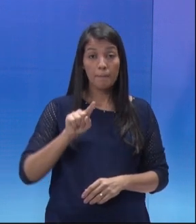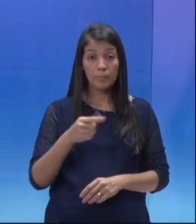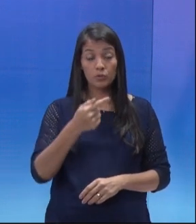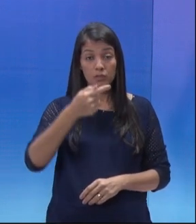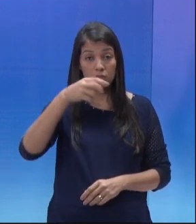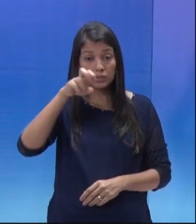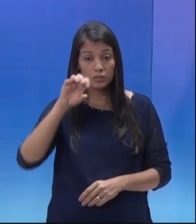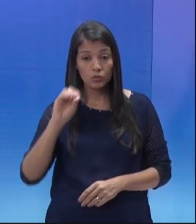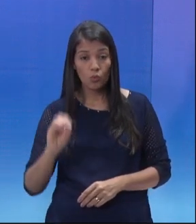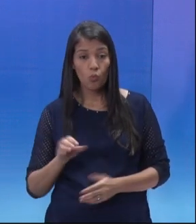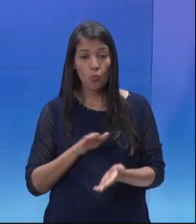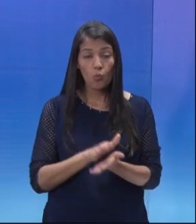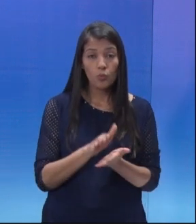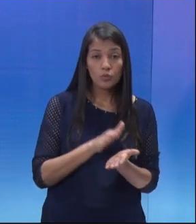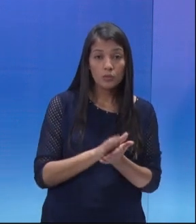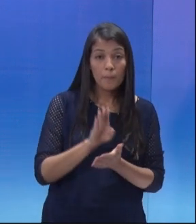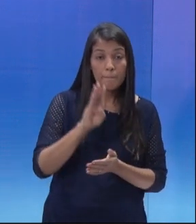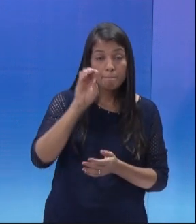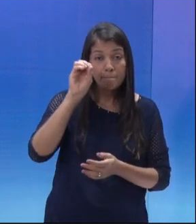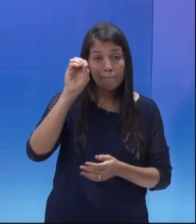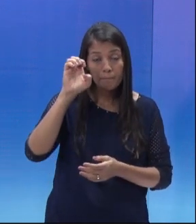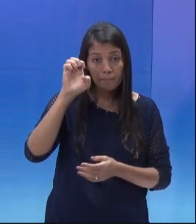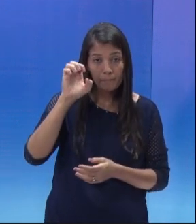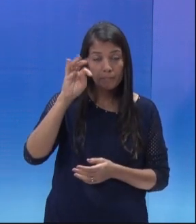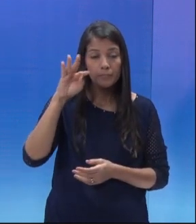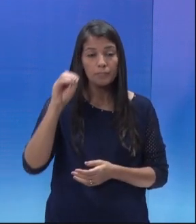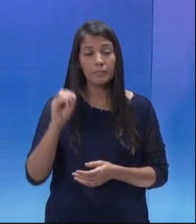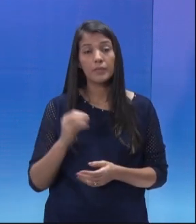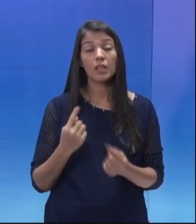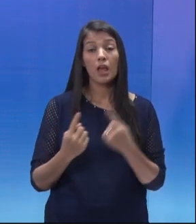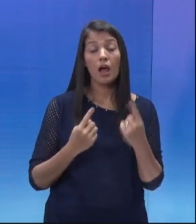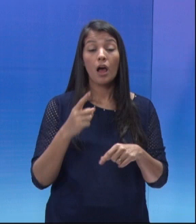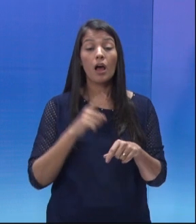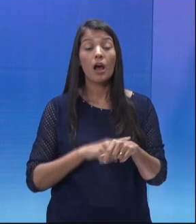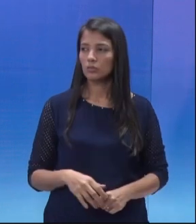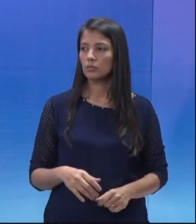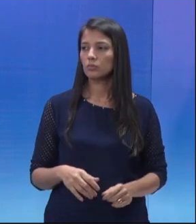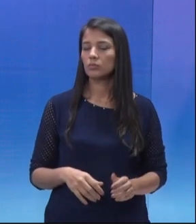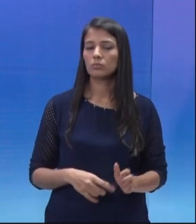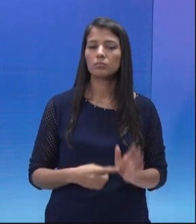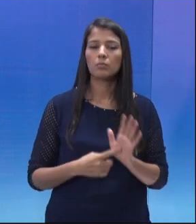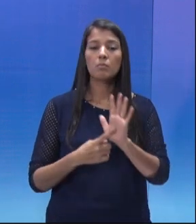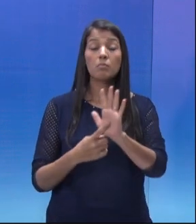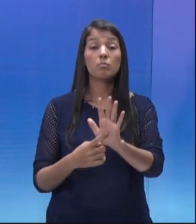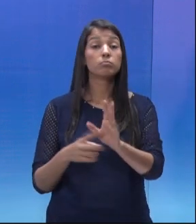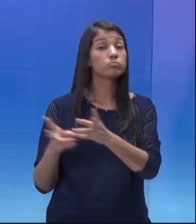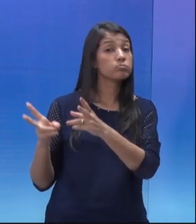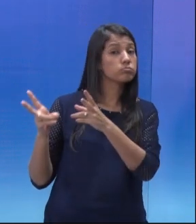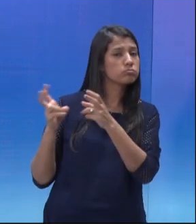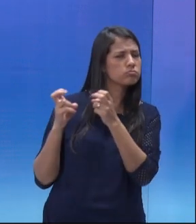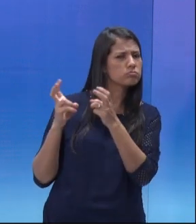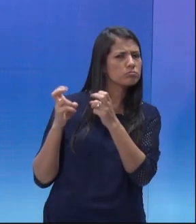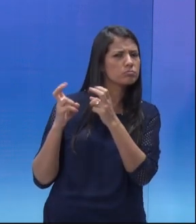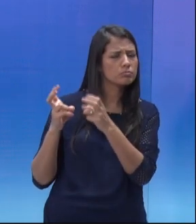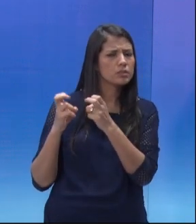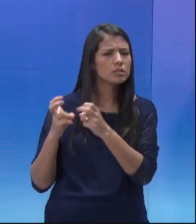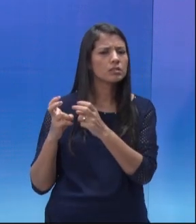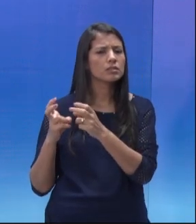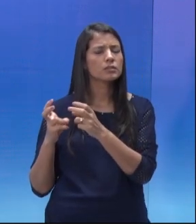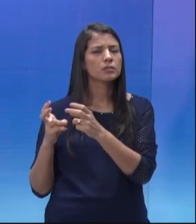6.750 emissões beta por hora. A idade desse fóssil, em anos, é... Então, o que chamou a atenção nossa nessa